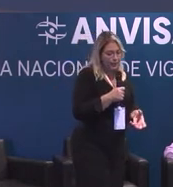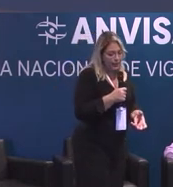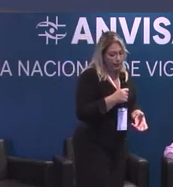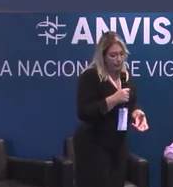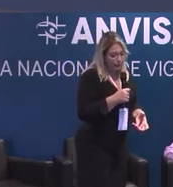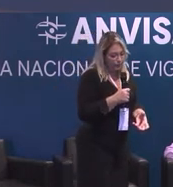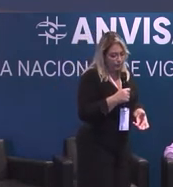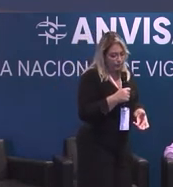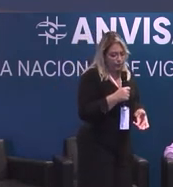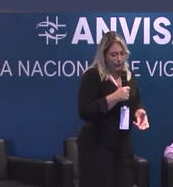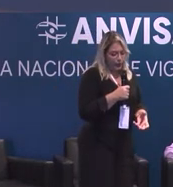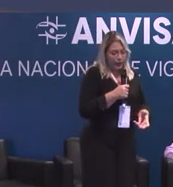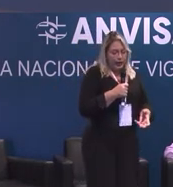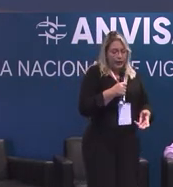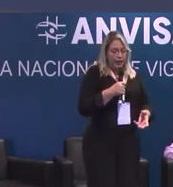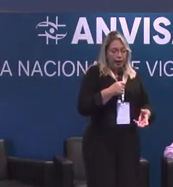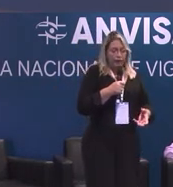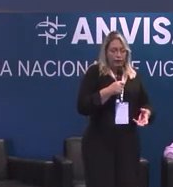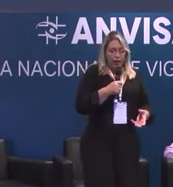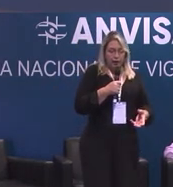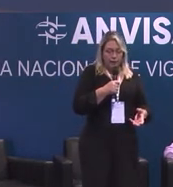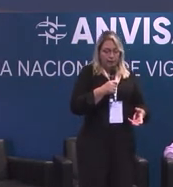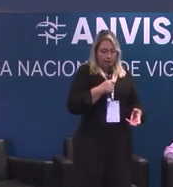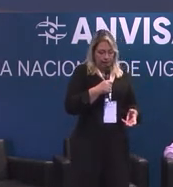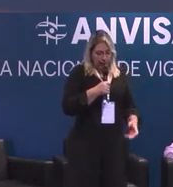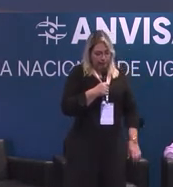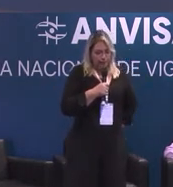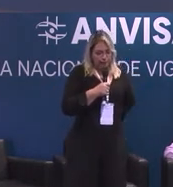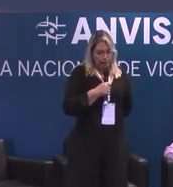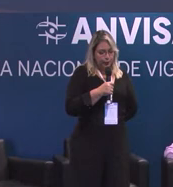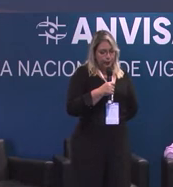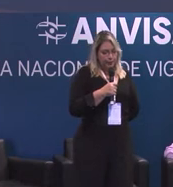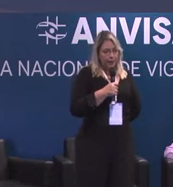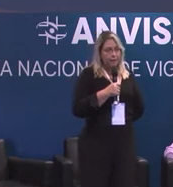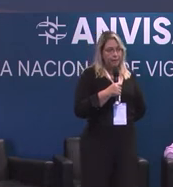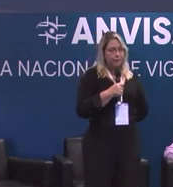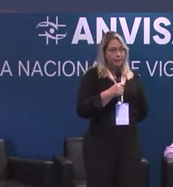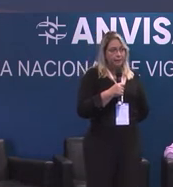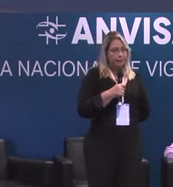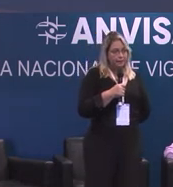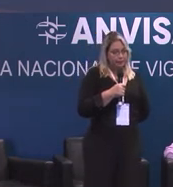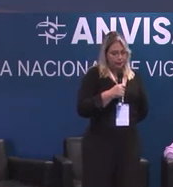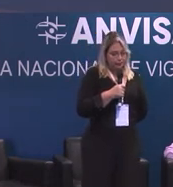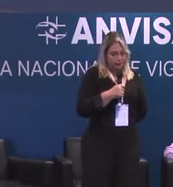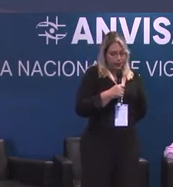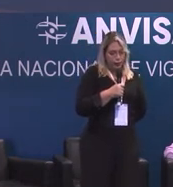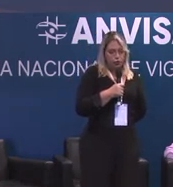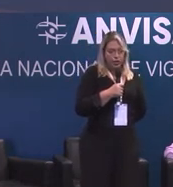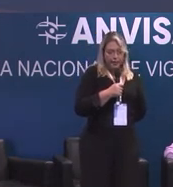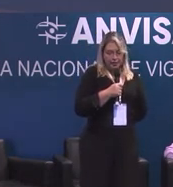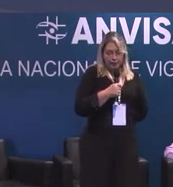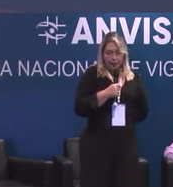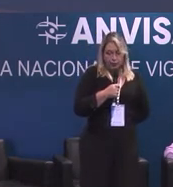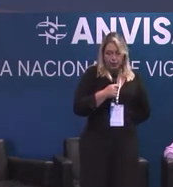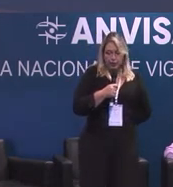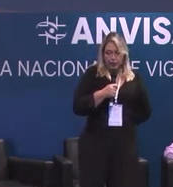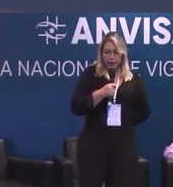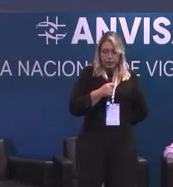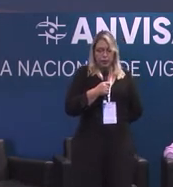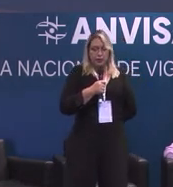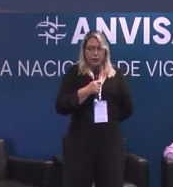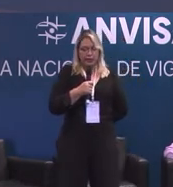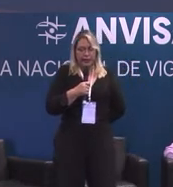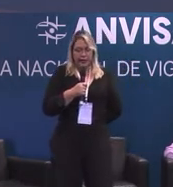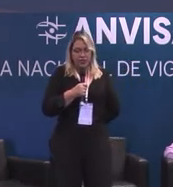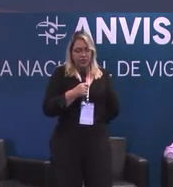passar. E aí vem... Pode passar. O gerenciamento de risco.